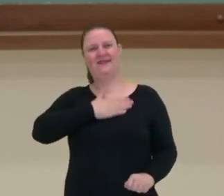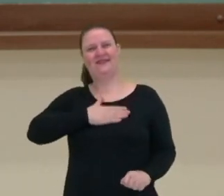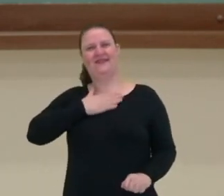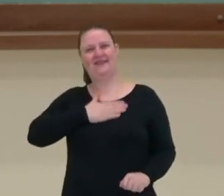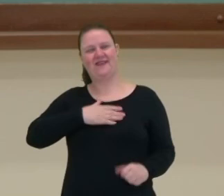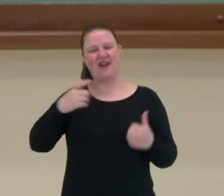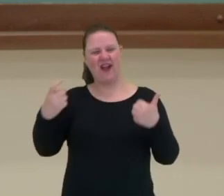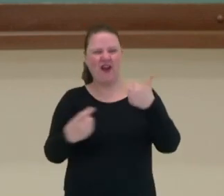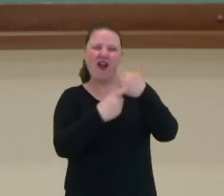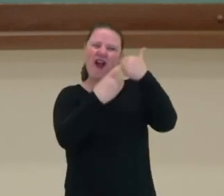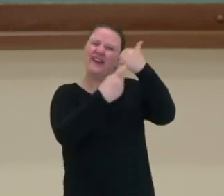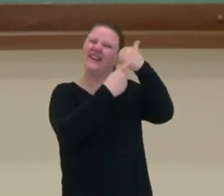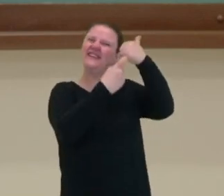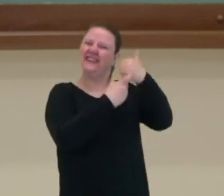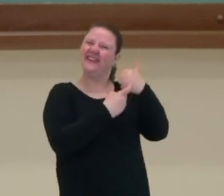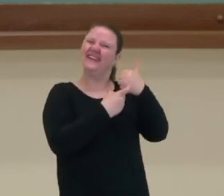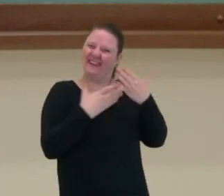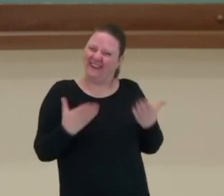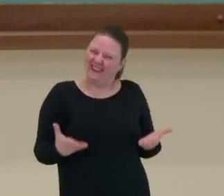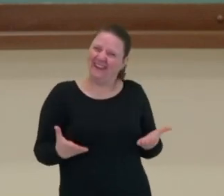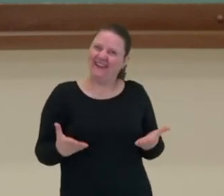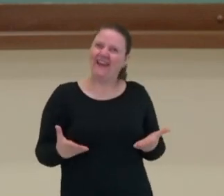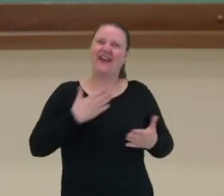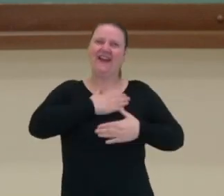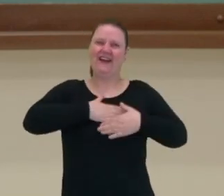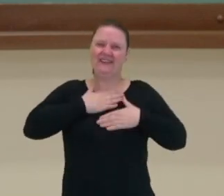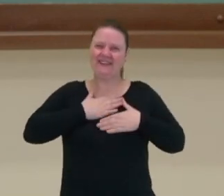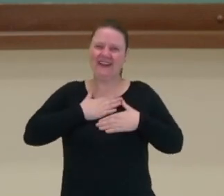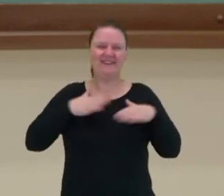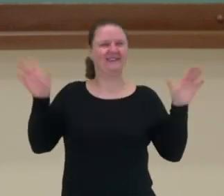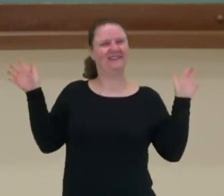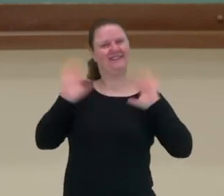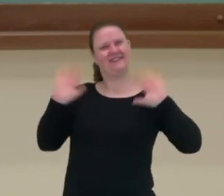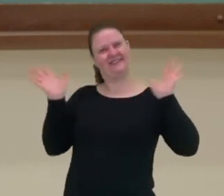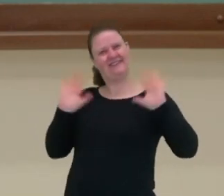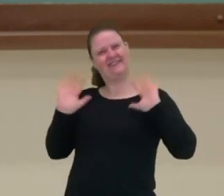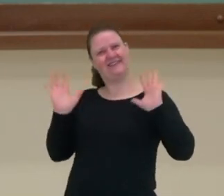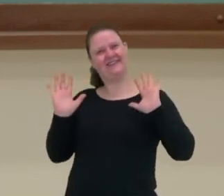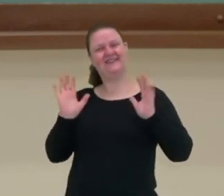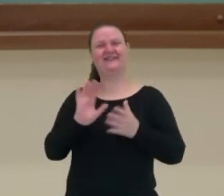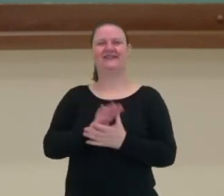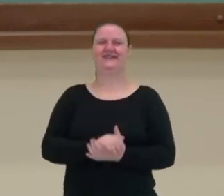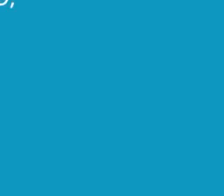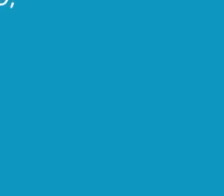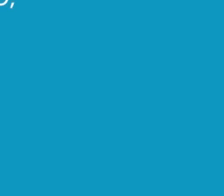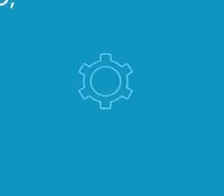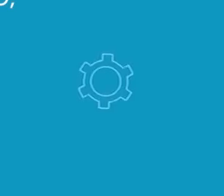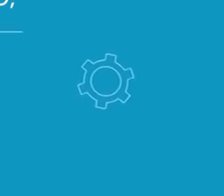nosso papo sobre o tiro com arco. Nos vemos na próxima. Tchau para todos.